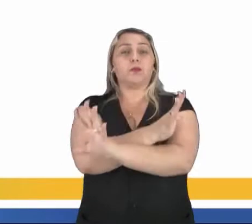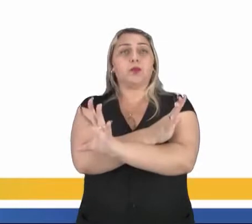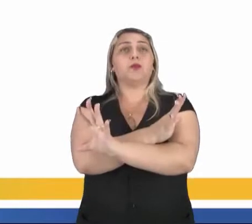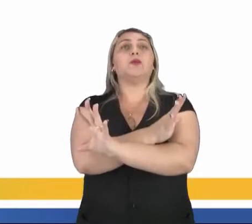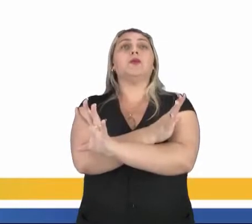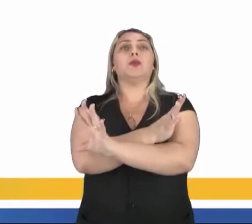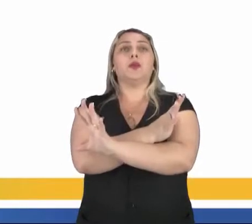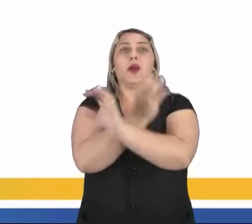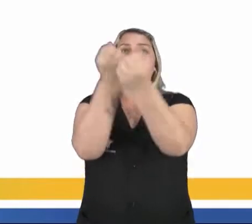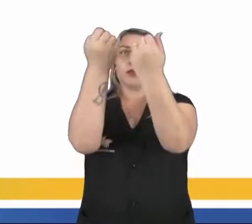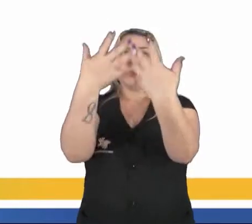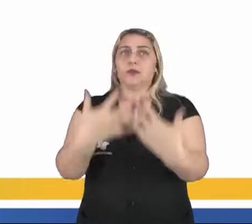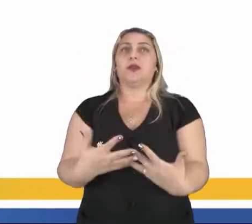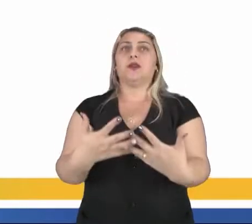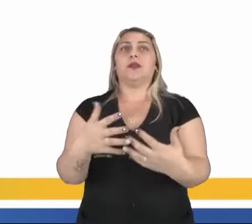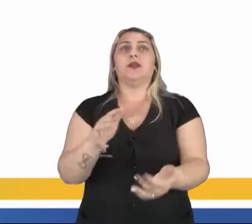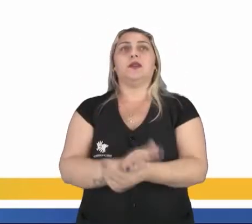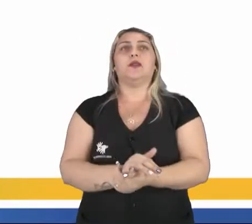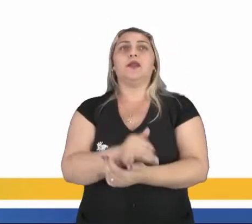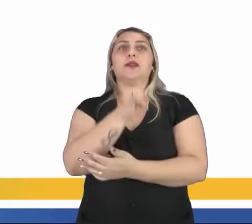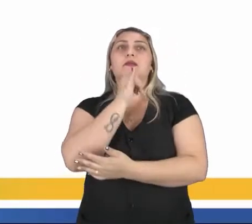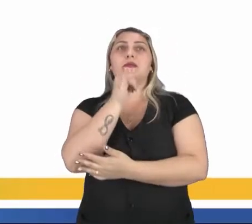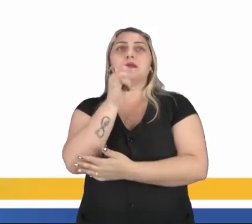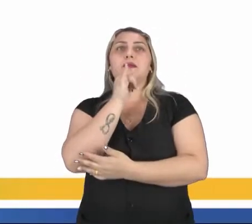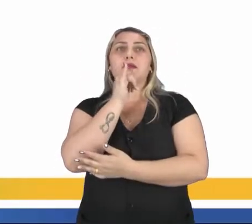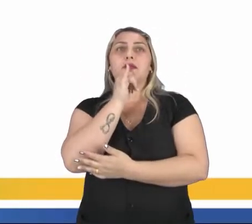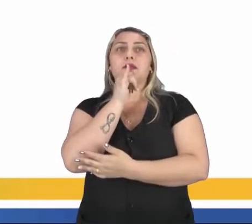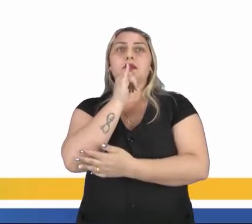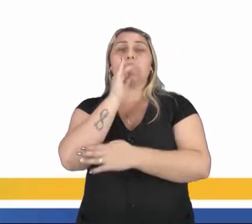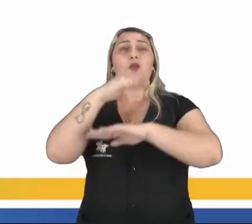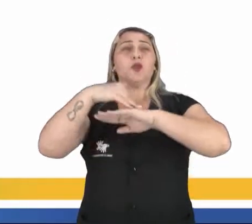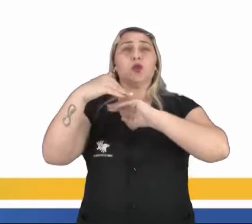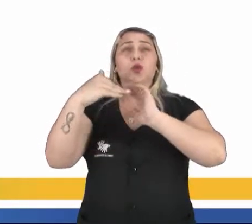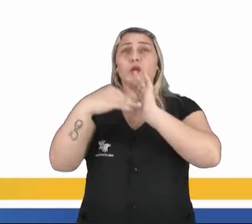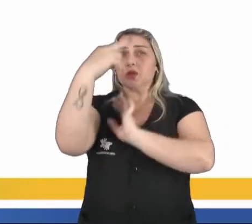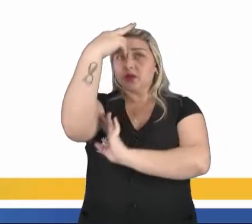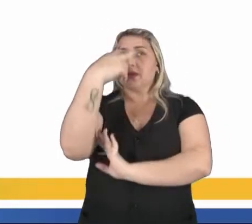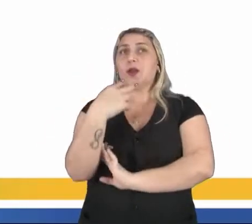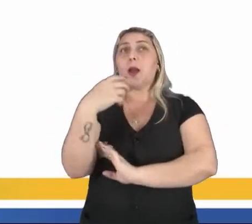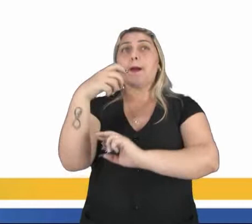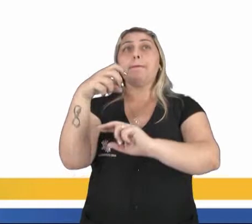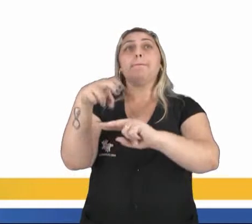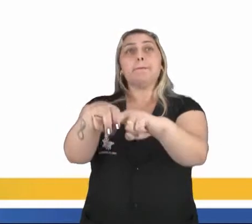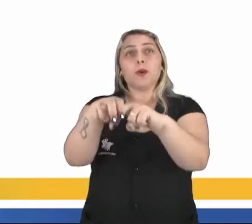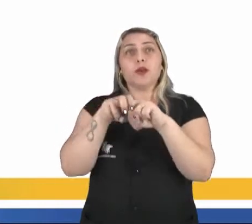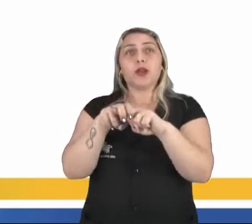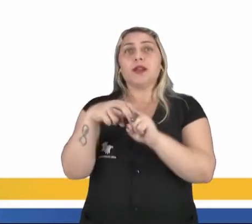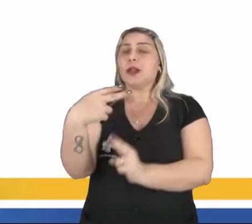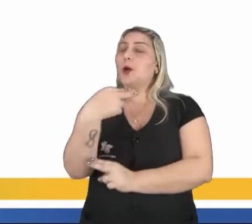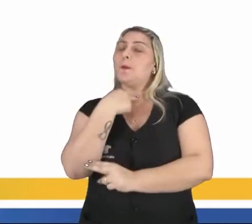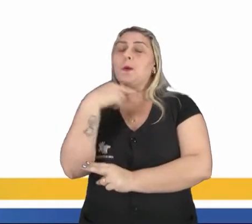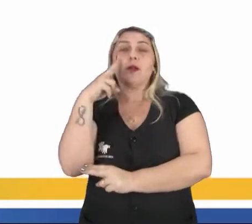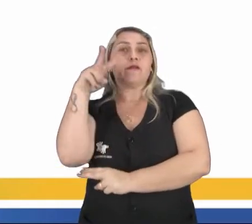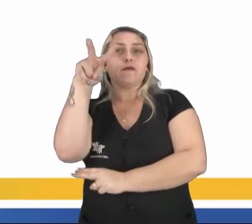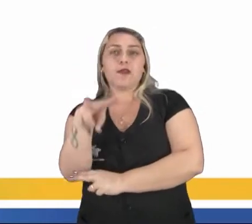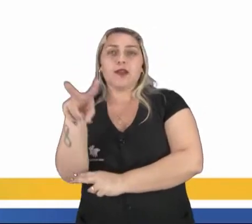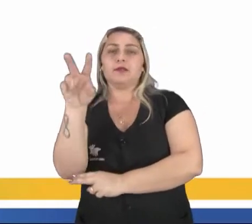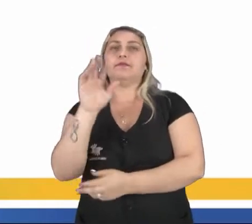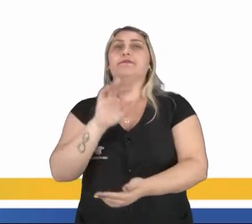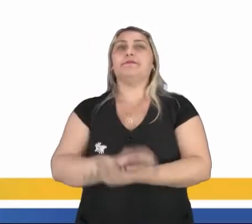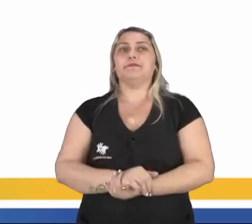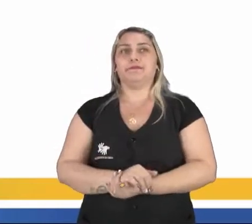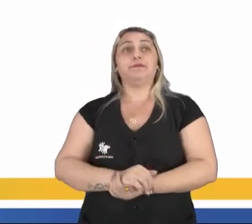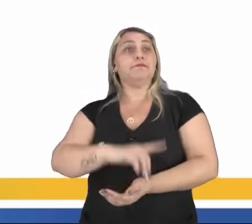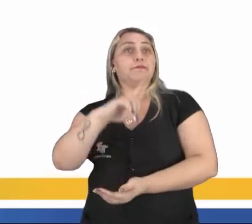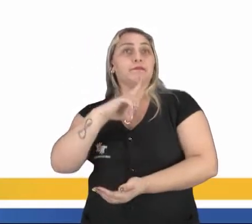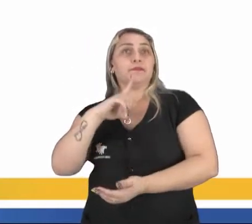uma conclusão. São, o exemplo aqui, ó, são todos cegos, portanto não podem ver. Tá?